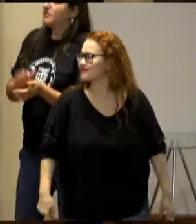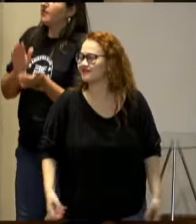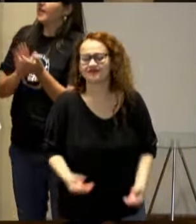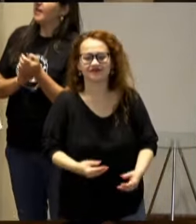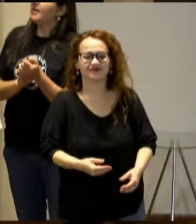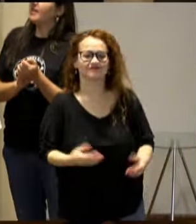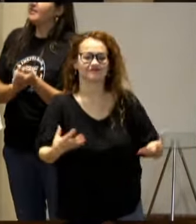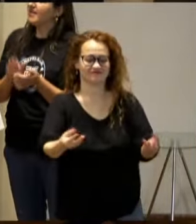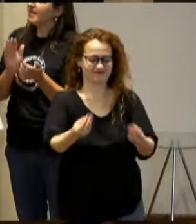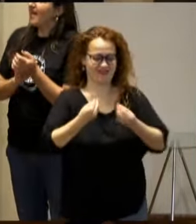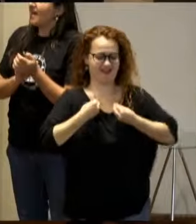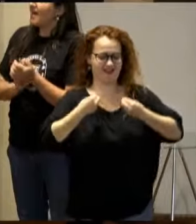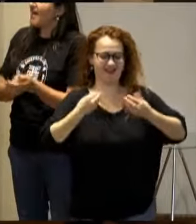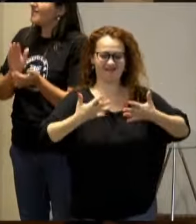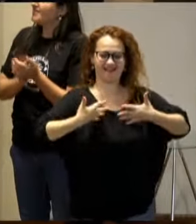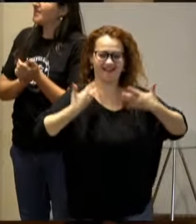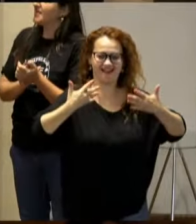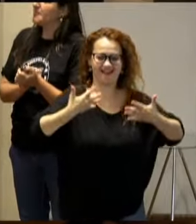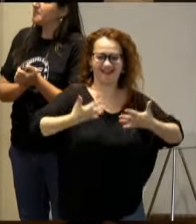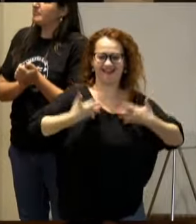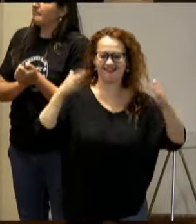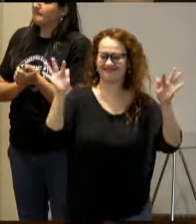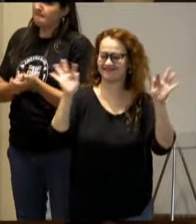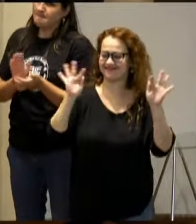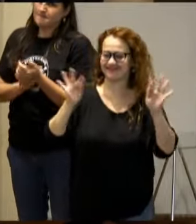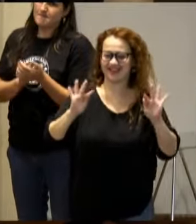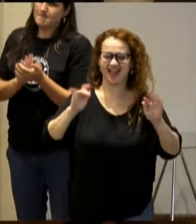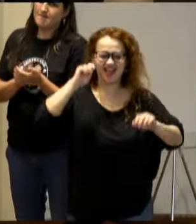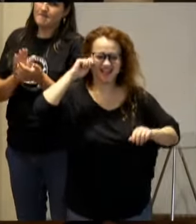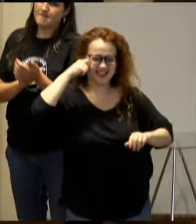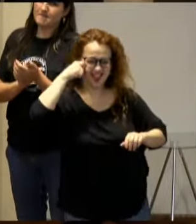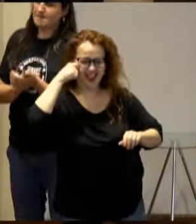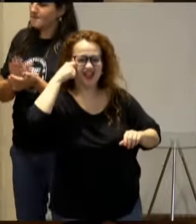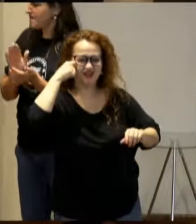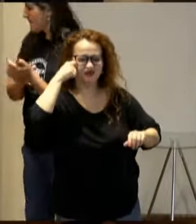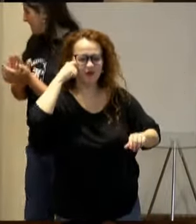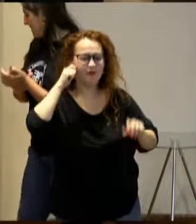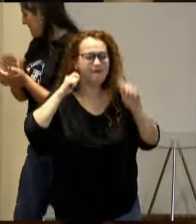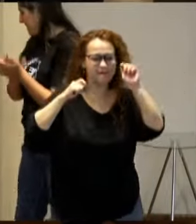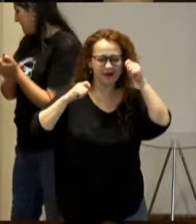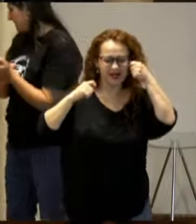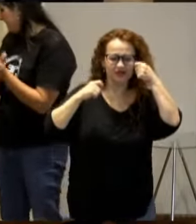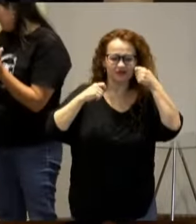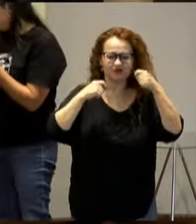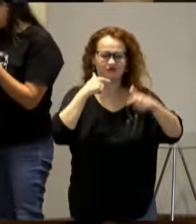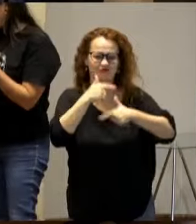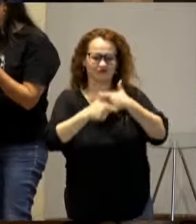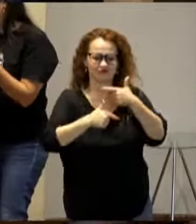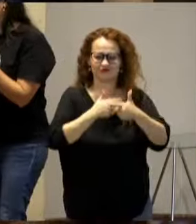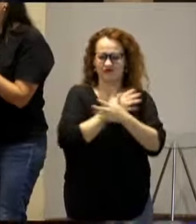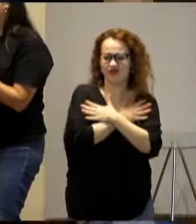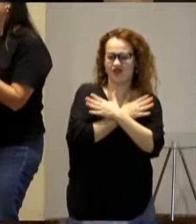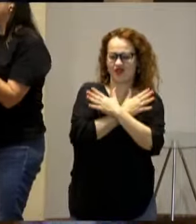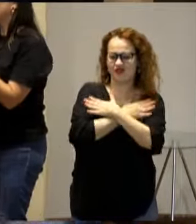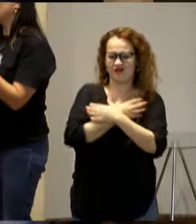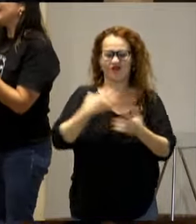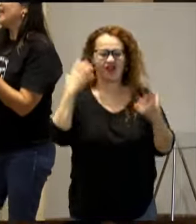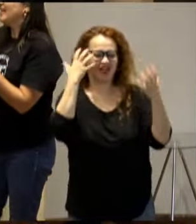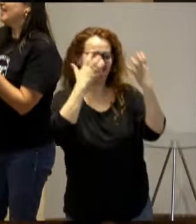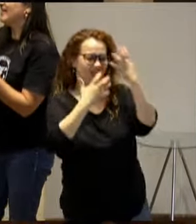Traz mais felicidade. Negro sem emprego fica sem